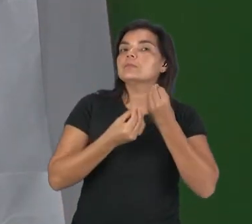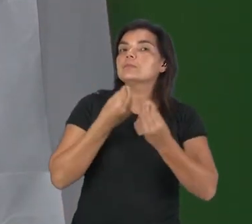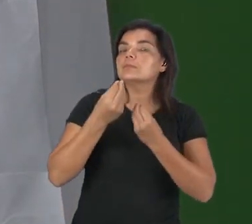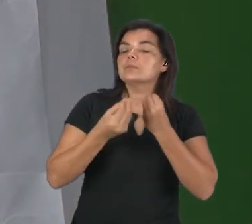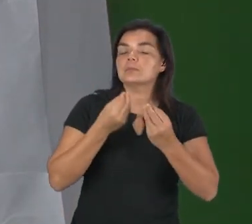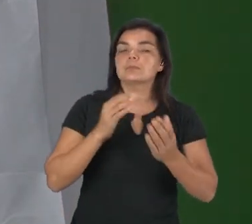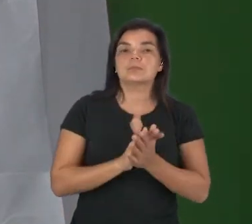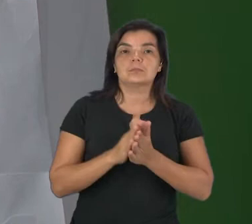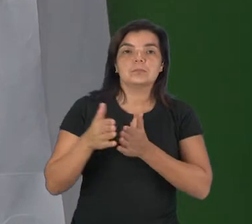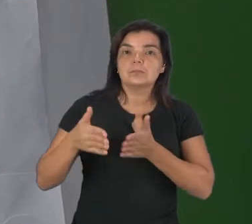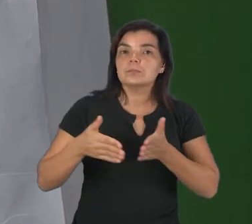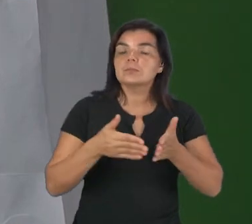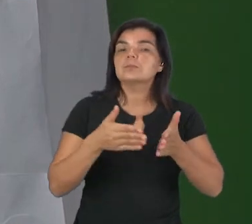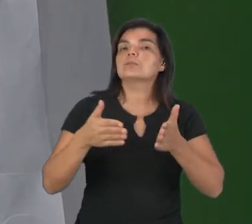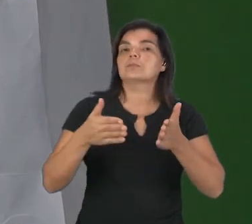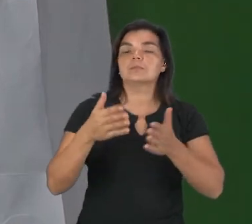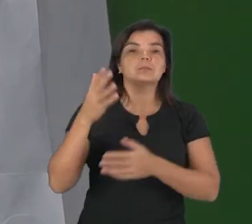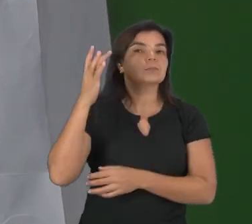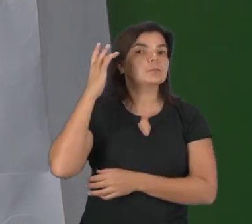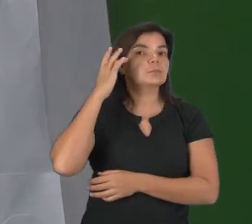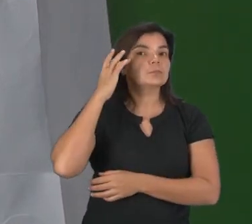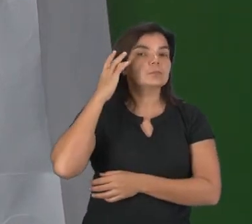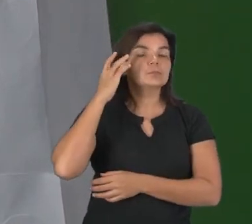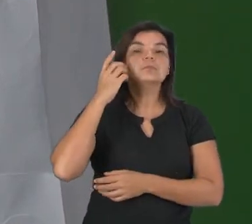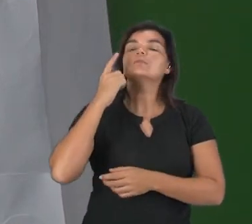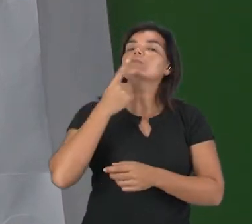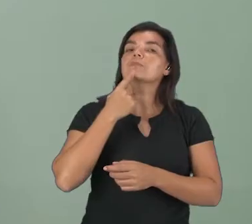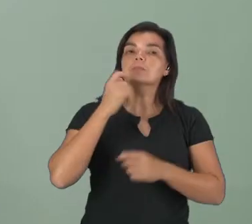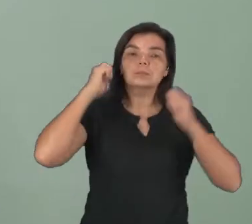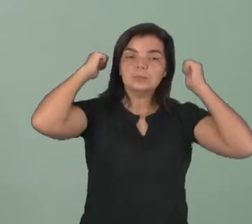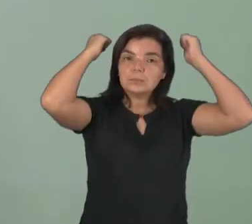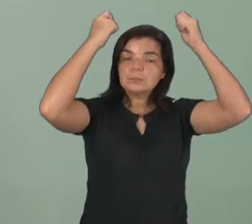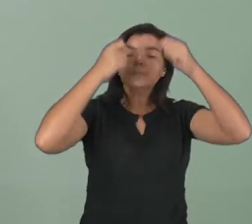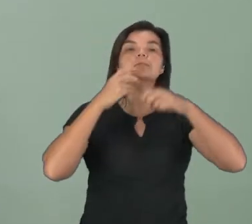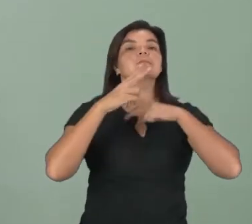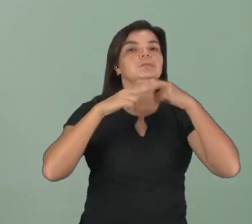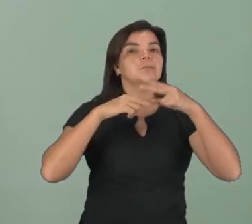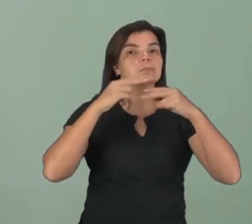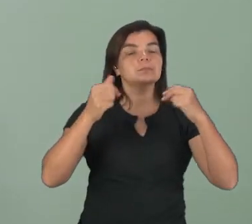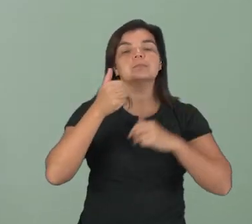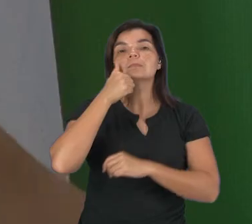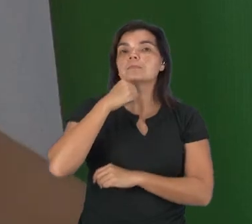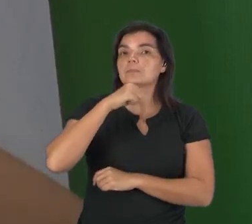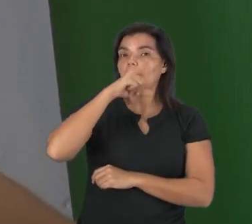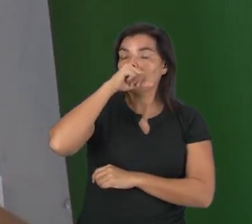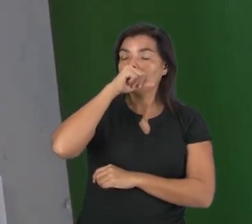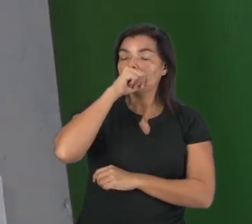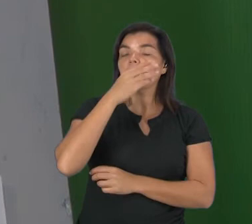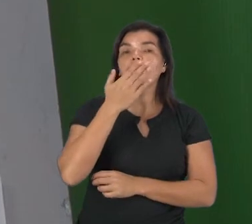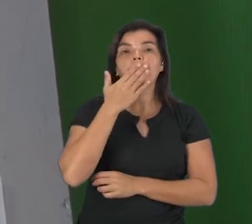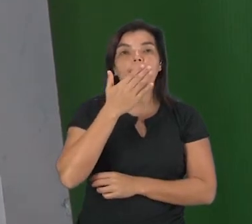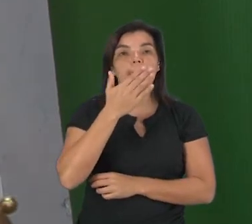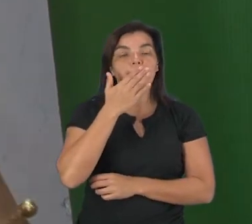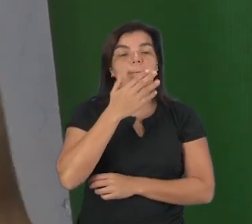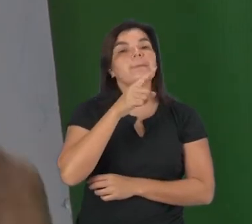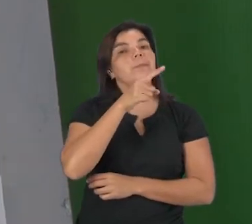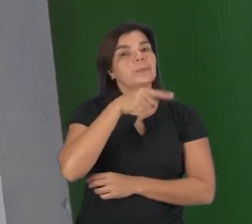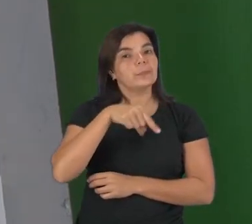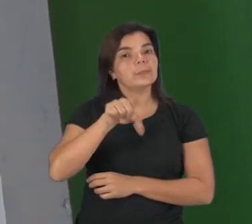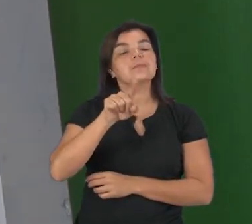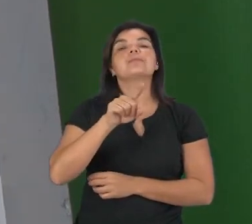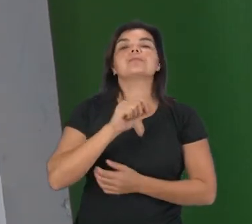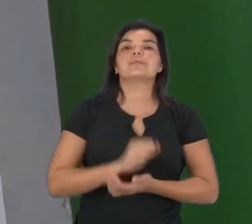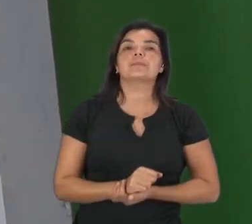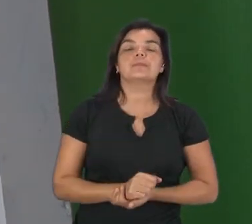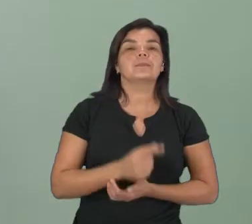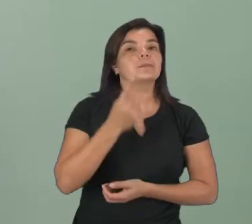o percurso que a Chapeuzinho Vermelho, que a mamãe da Chapeuzinho Vermelho pediu que ela fosse.